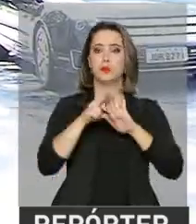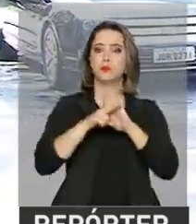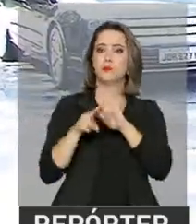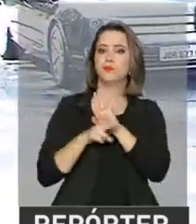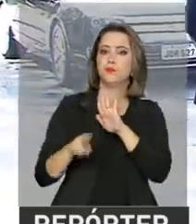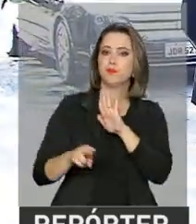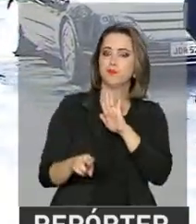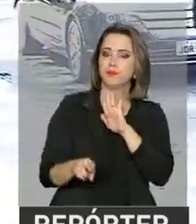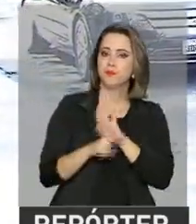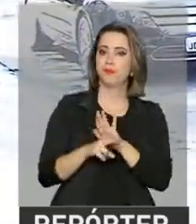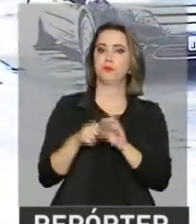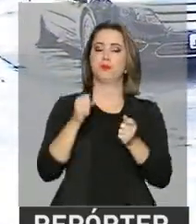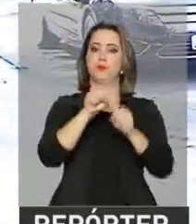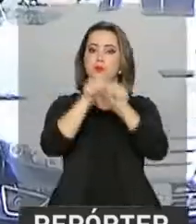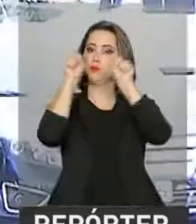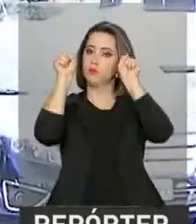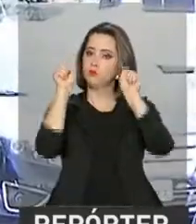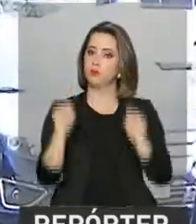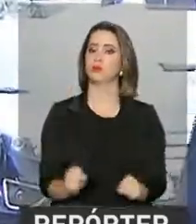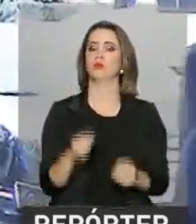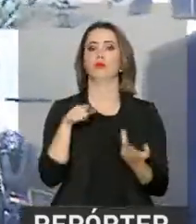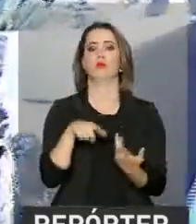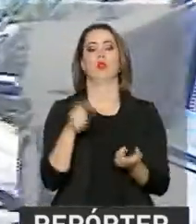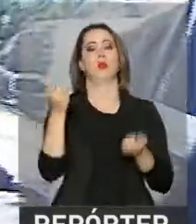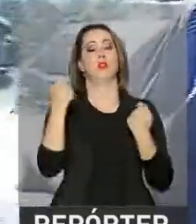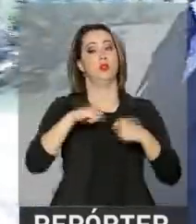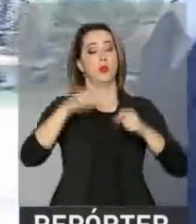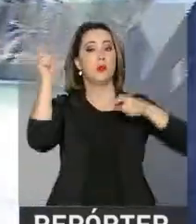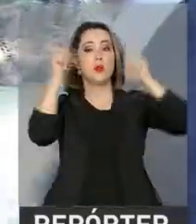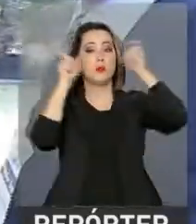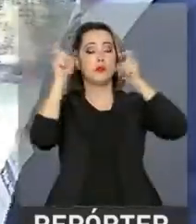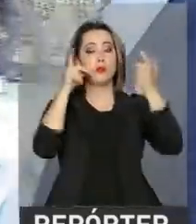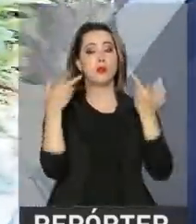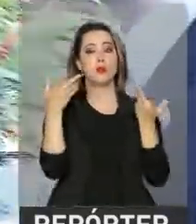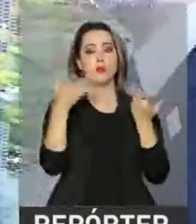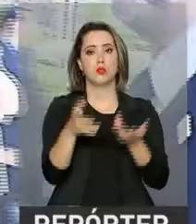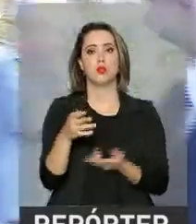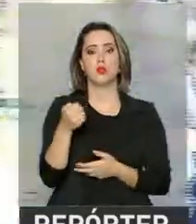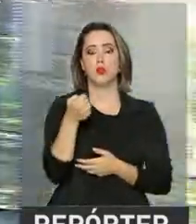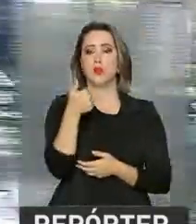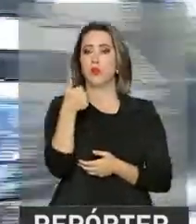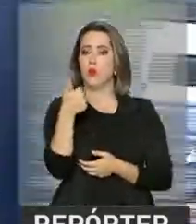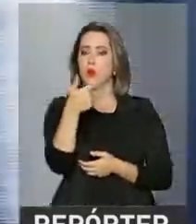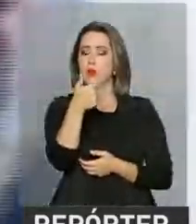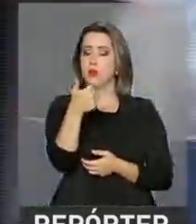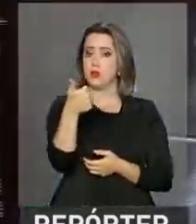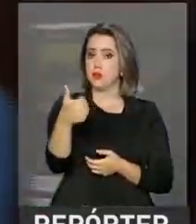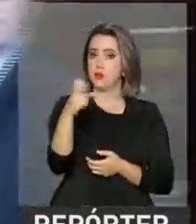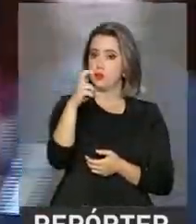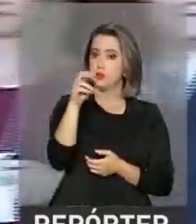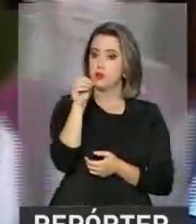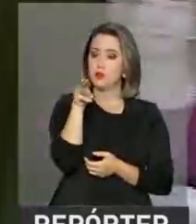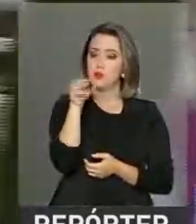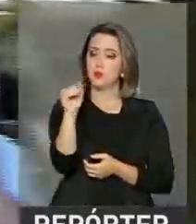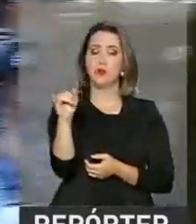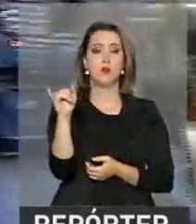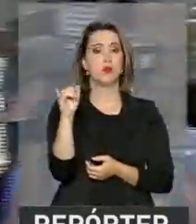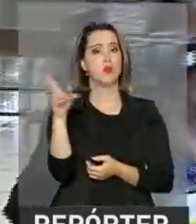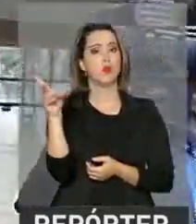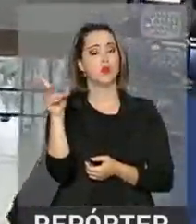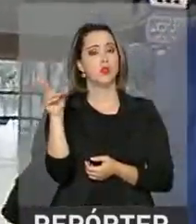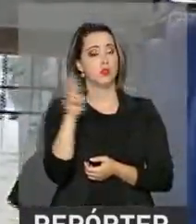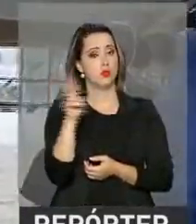para o sistema. Henrique Meirelles chamou a atenção para o déficit de cerca de 150 bilhões de reais